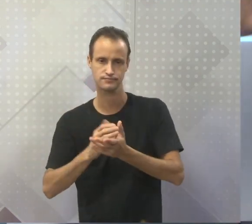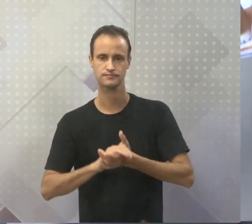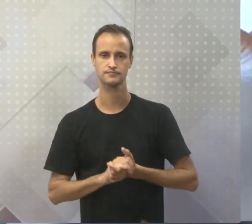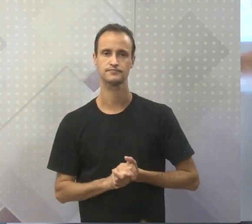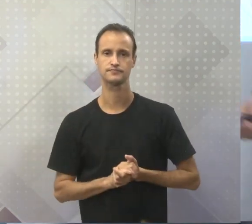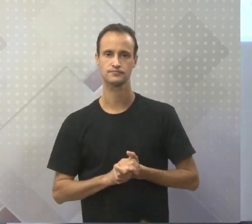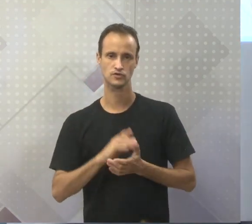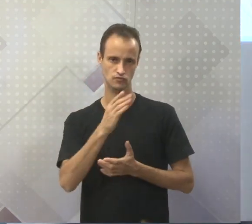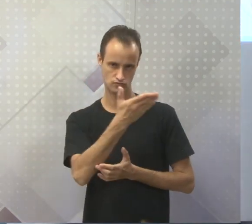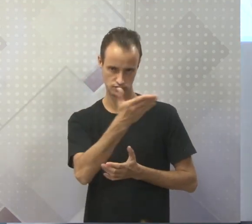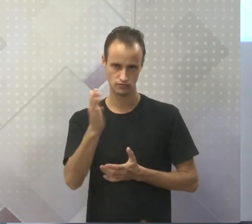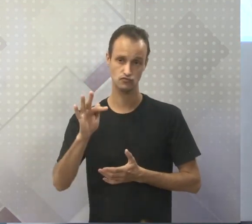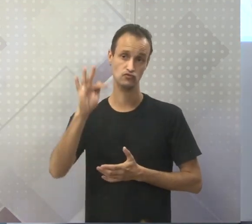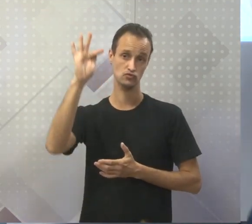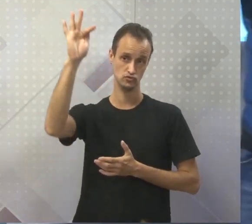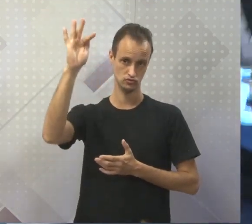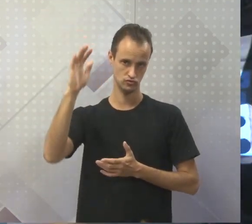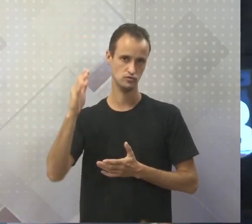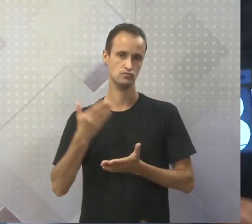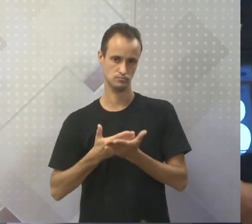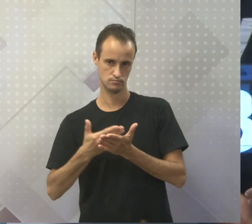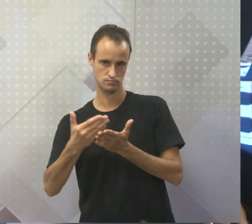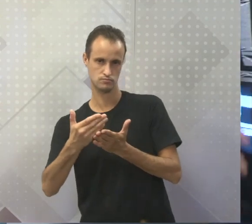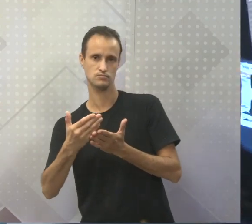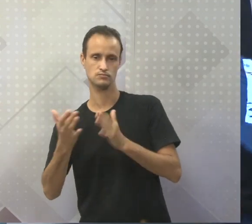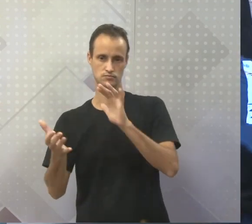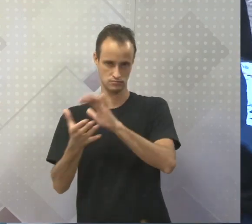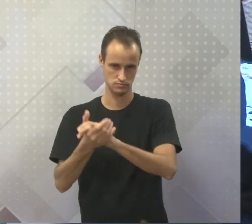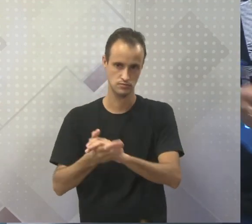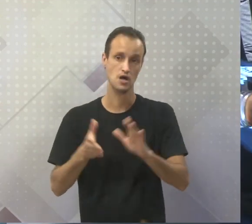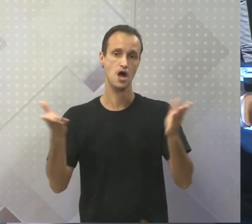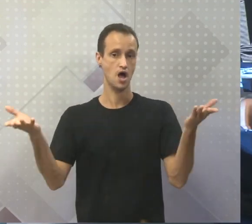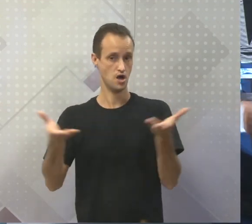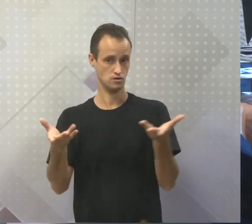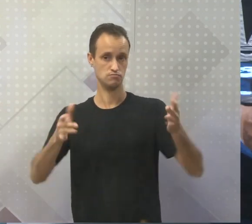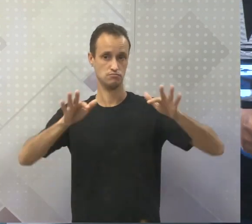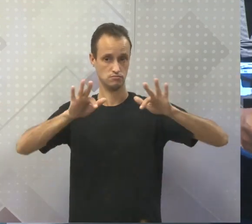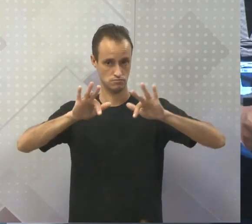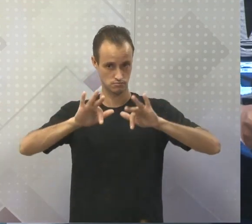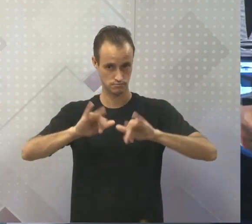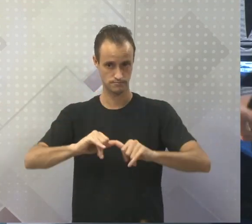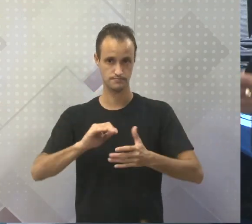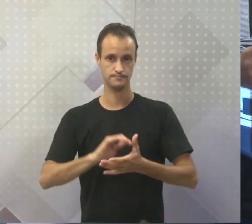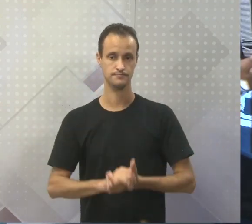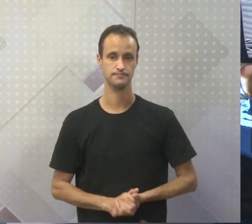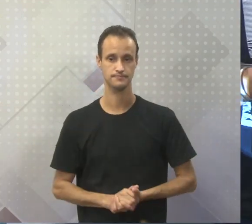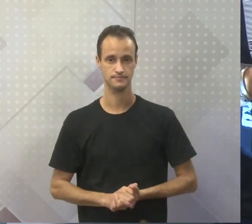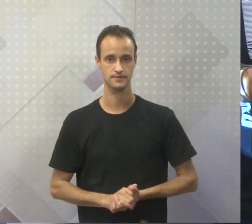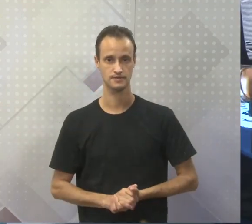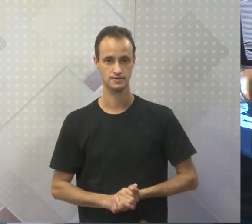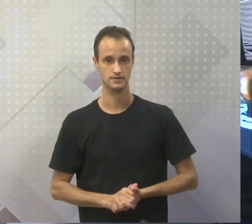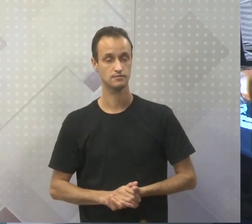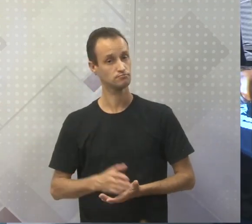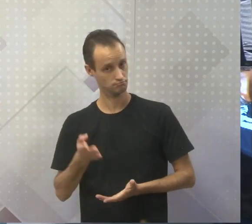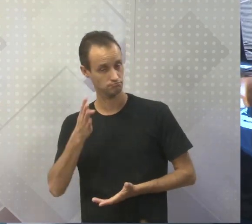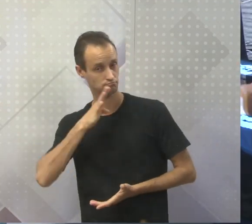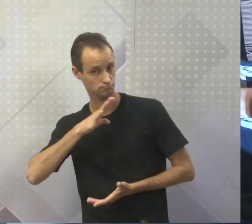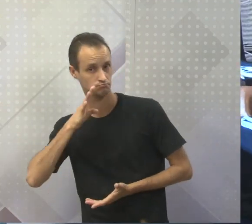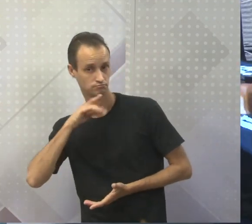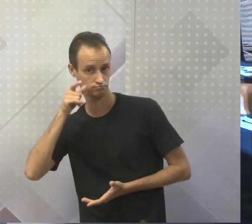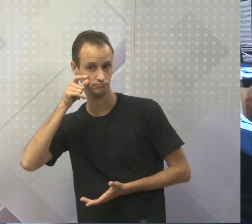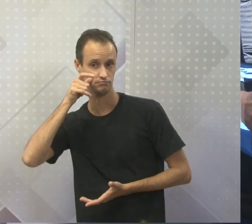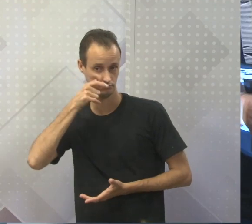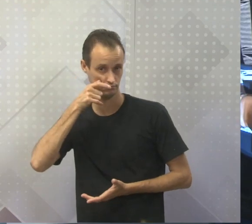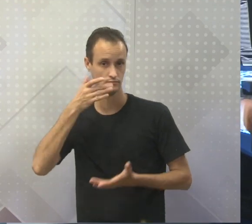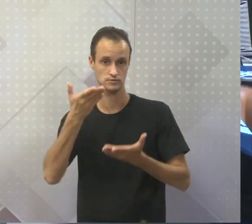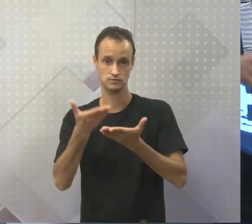vocês iniciarem a vida sexual de vocês. Por enquanto, ficamos por aqui. É ou não é interessante isso, gente?